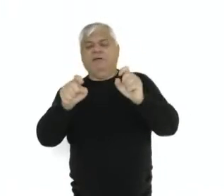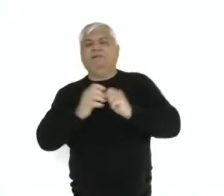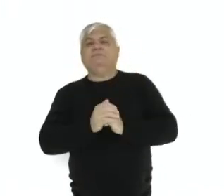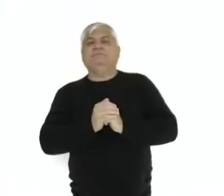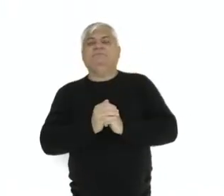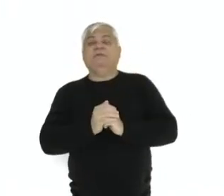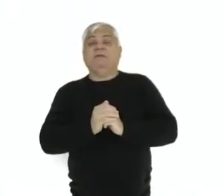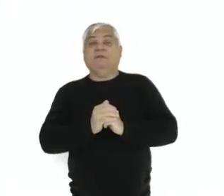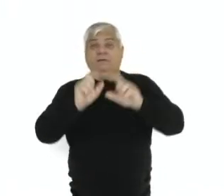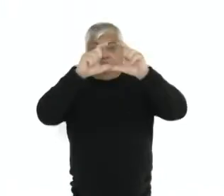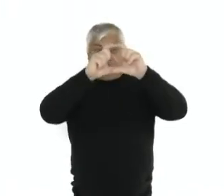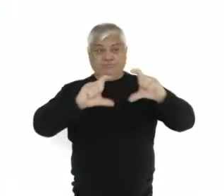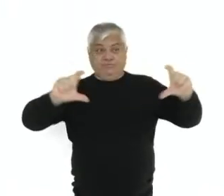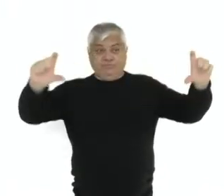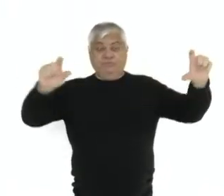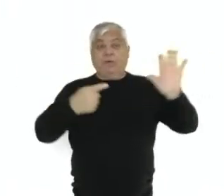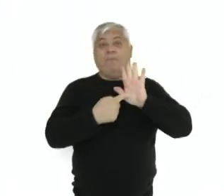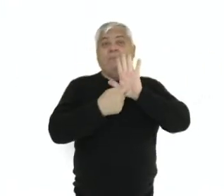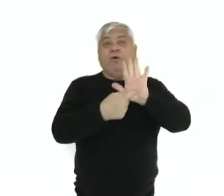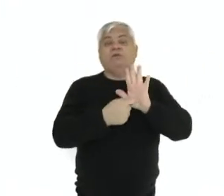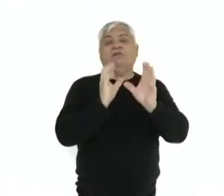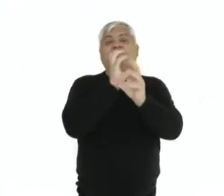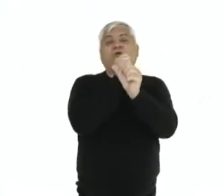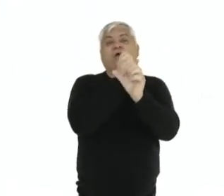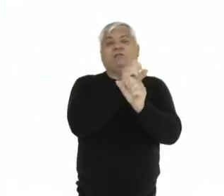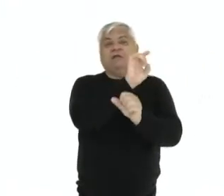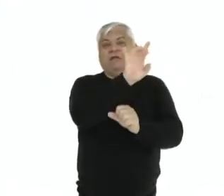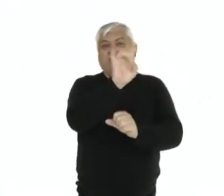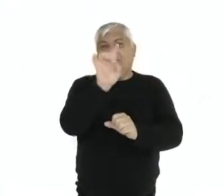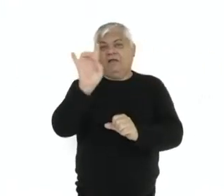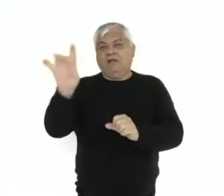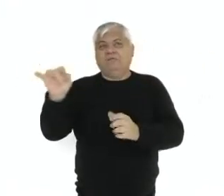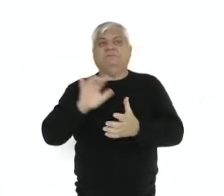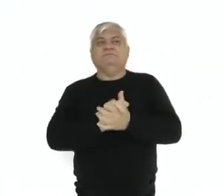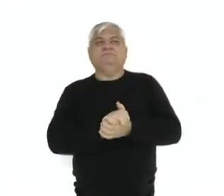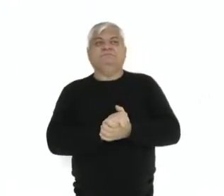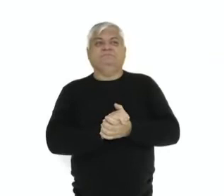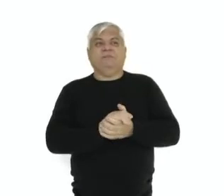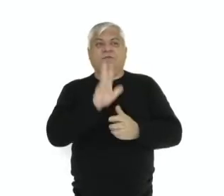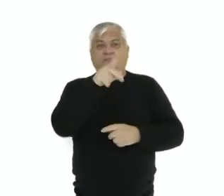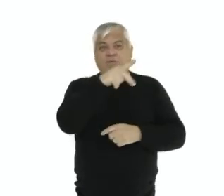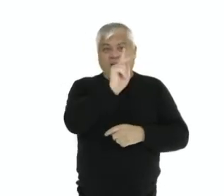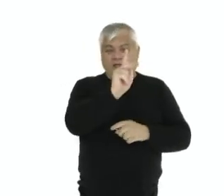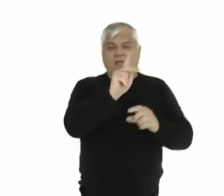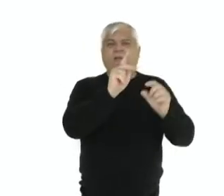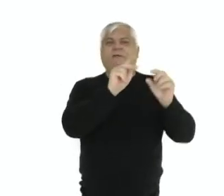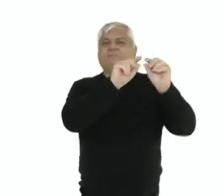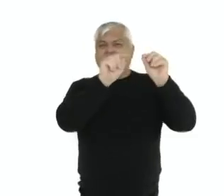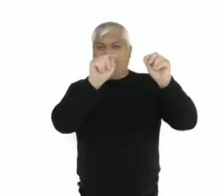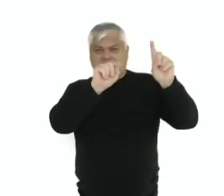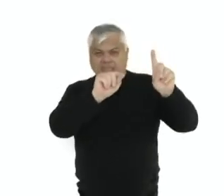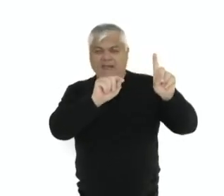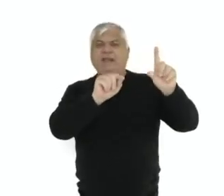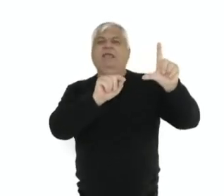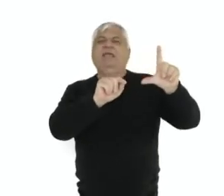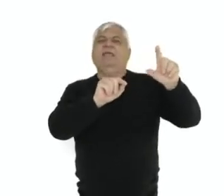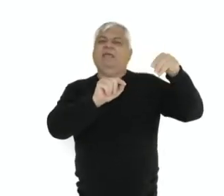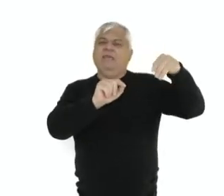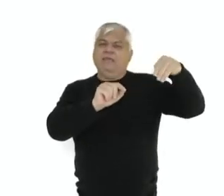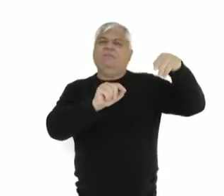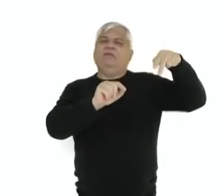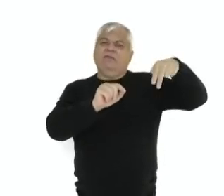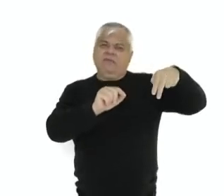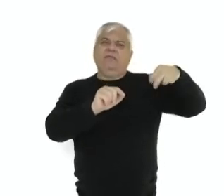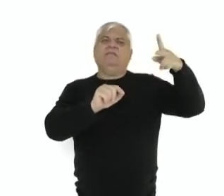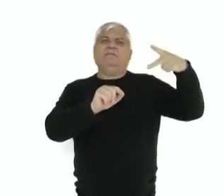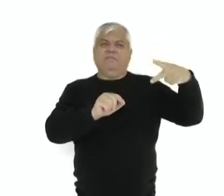5 candidatos. Então, de olho na tabela. Então o K teve essas notas, o L também, o M